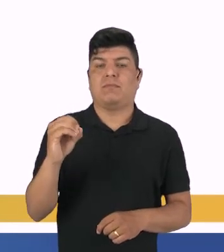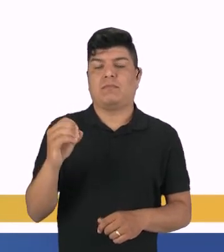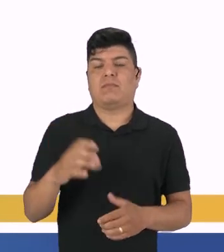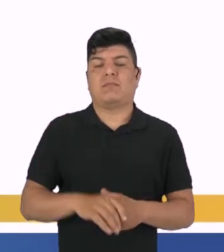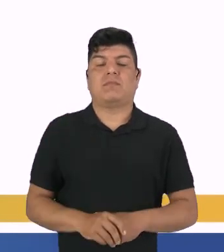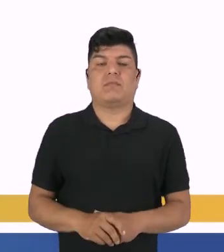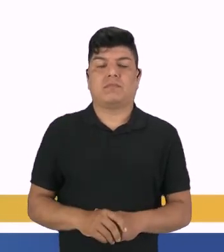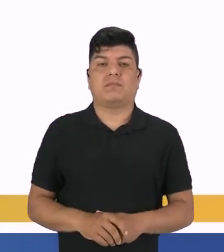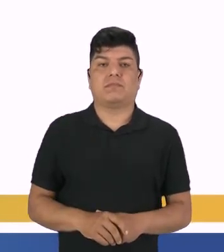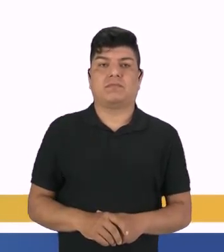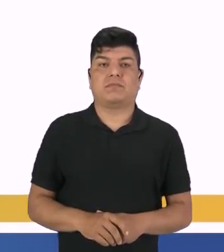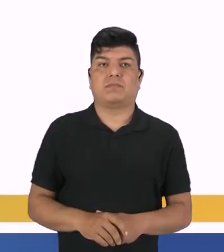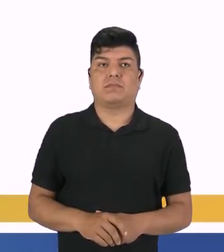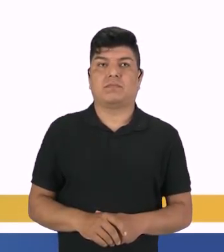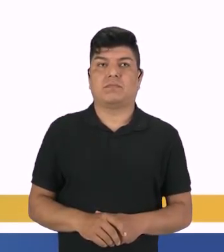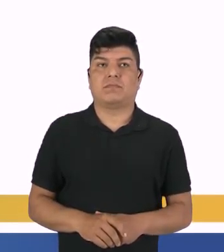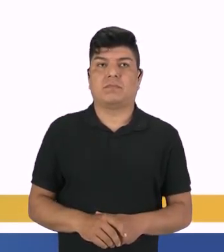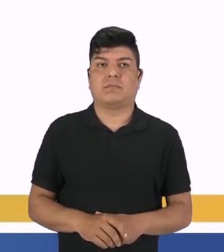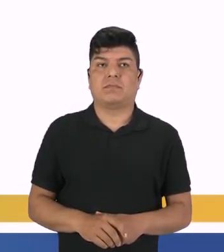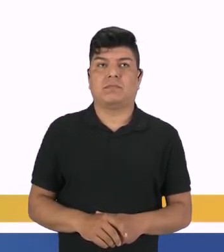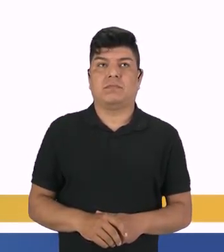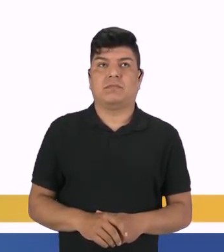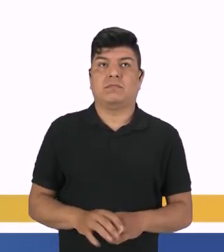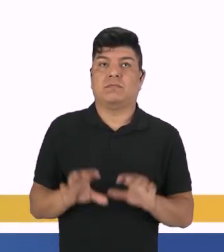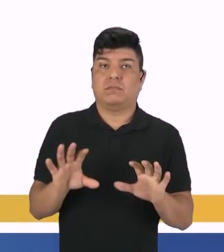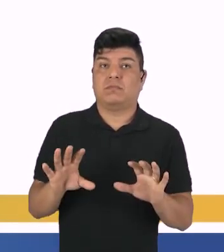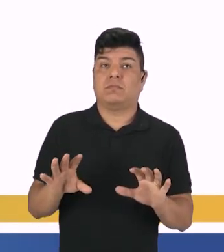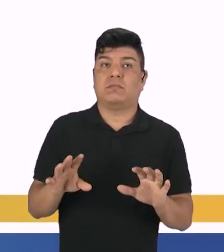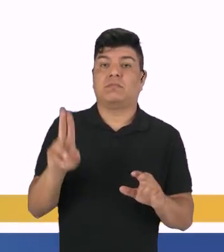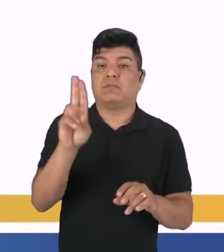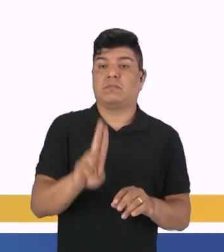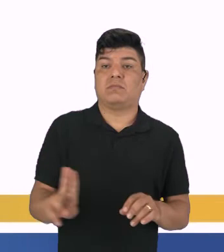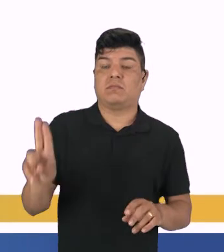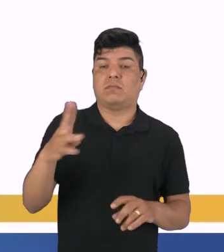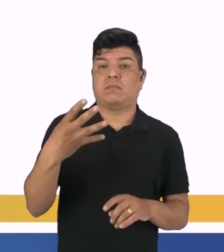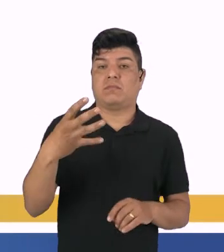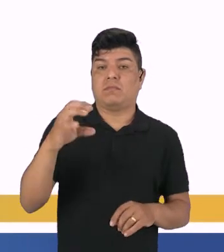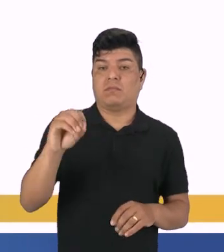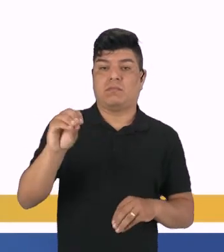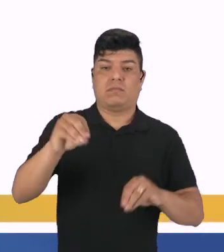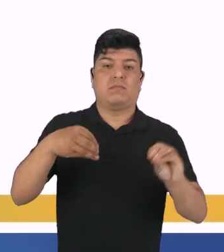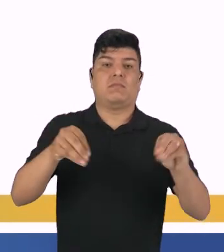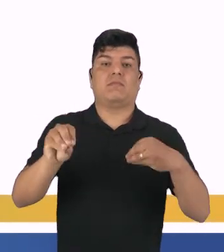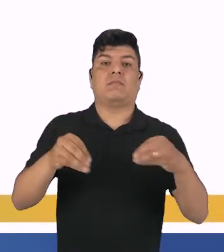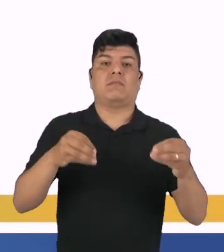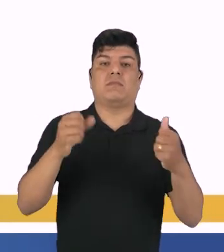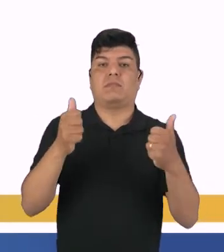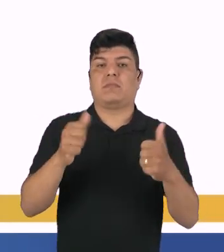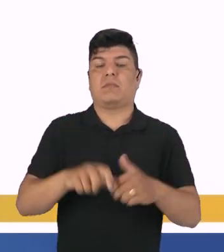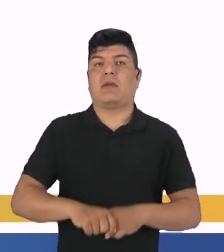é o resto, também uma divisão exata. Logo, serão utilizados 40 sacos.